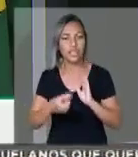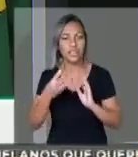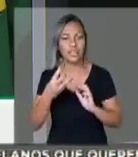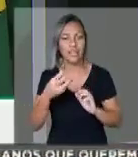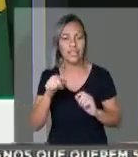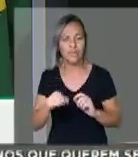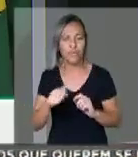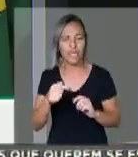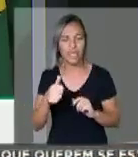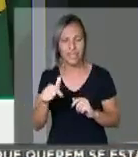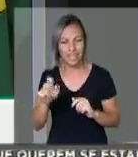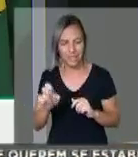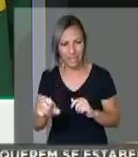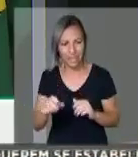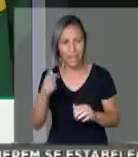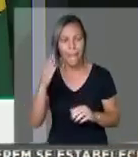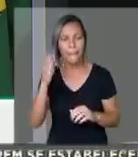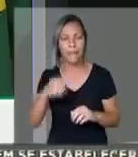lei